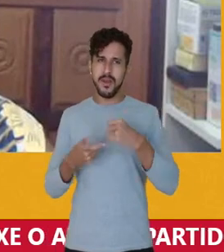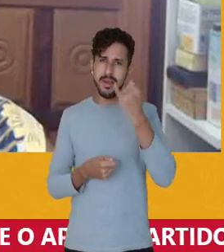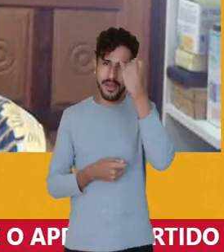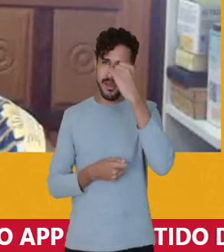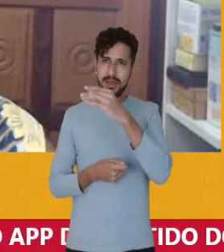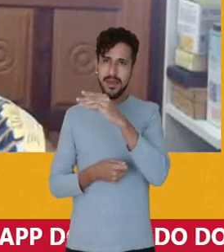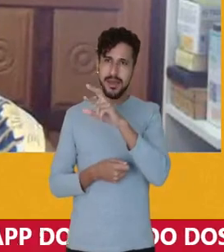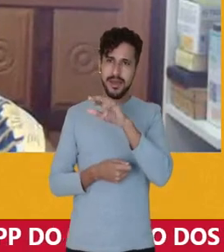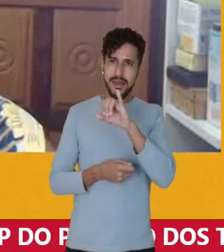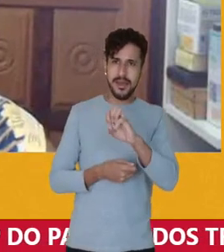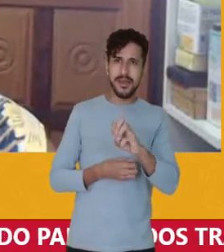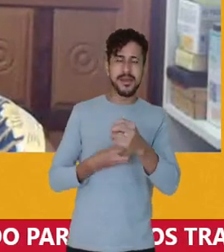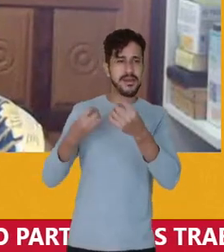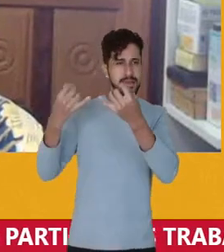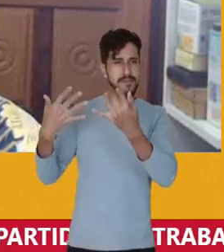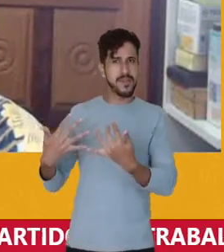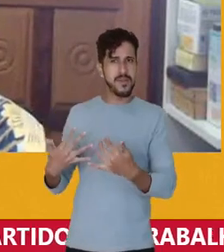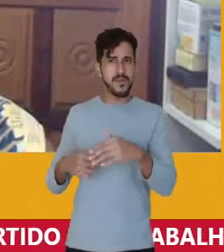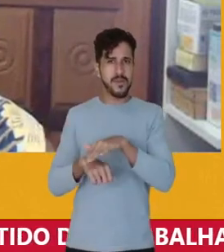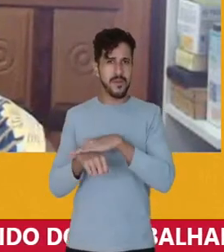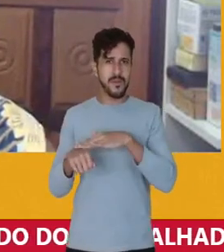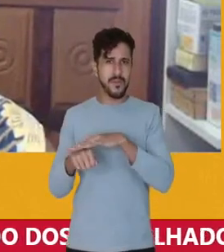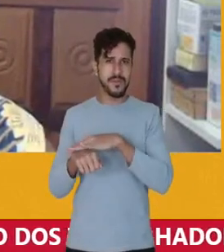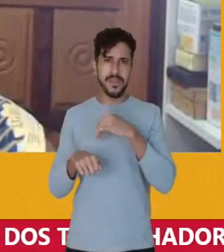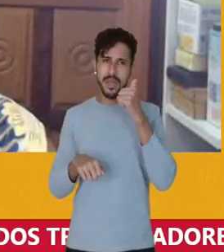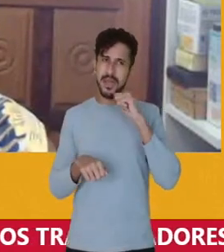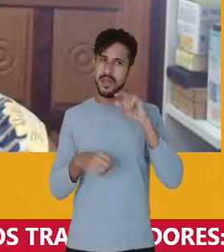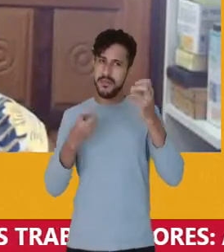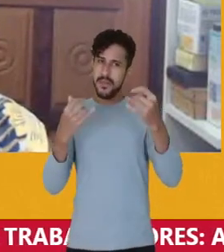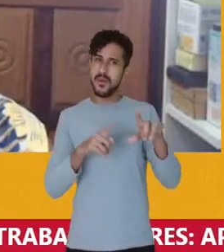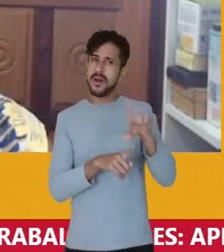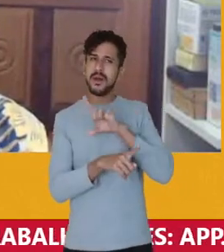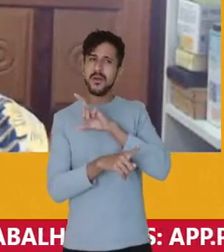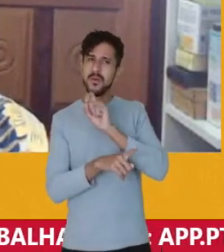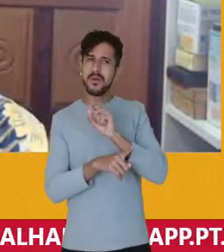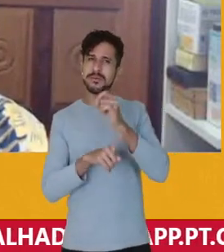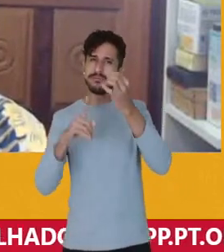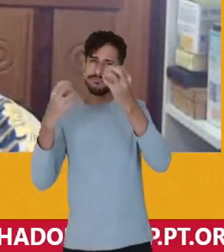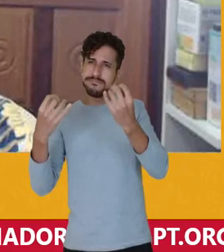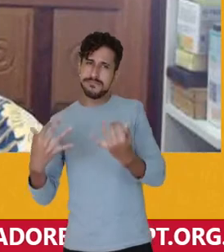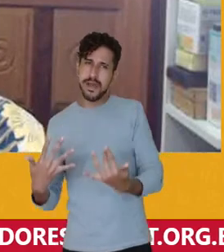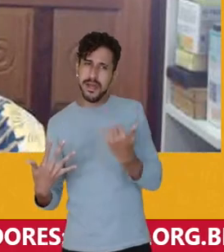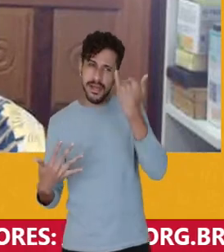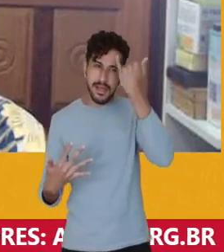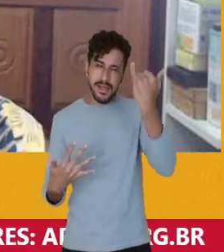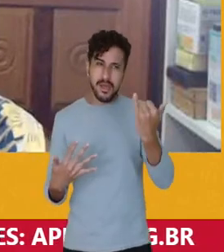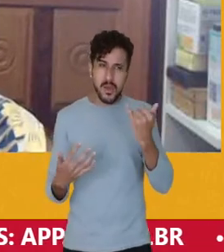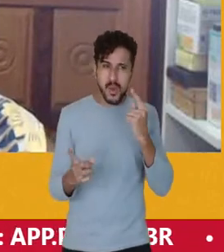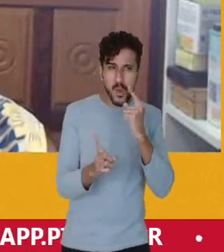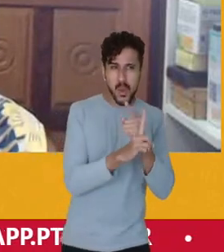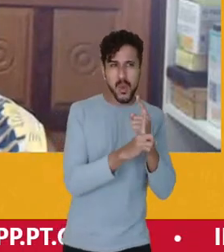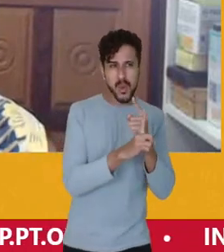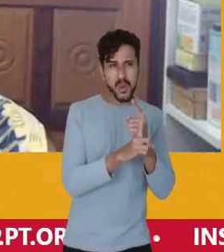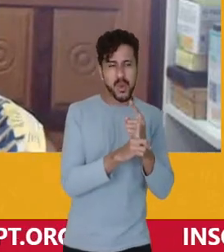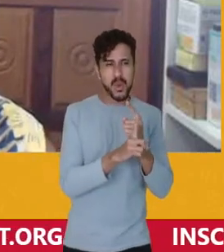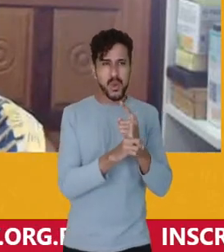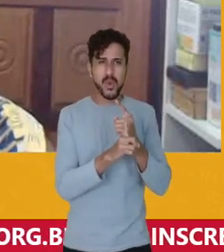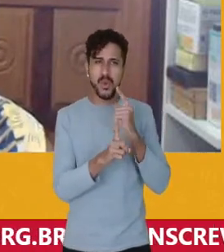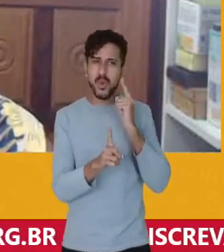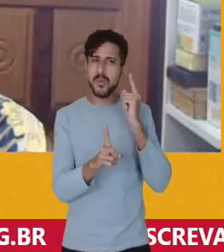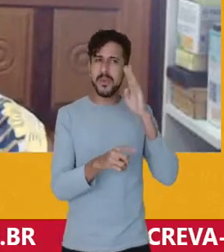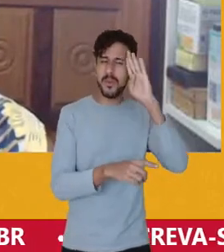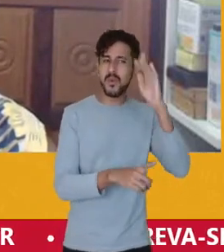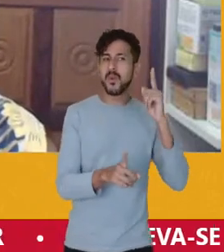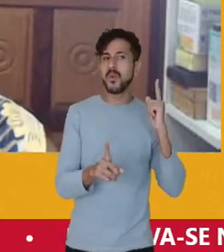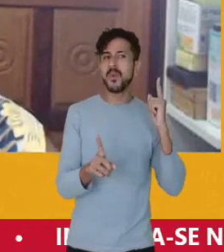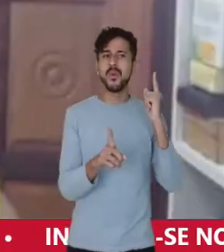Cris também terminou a conversa que ela fez comigo anteriormente, falando dessa ideia do encontro, né? Desse momento do